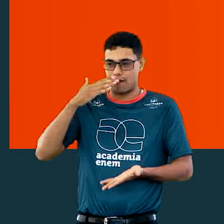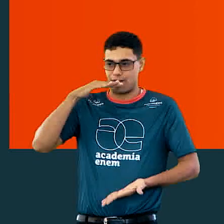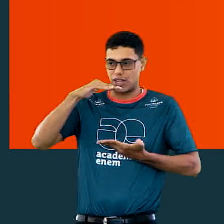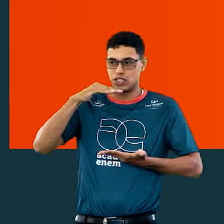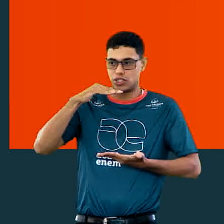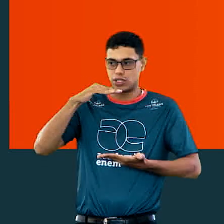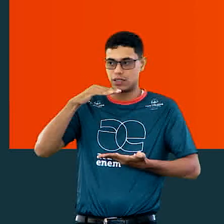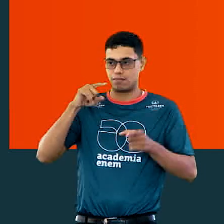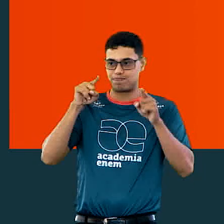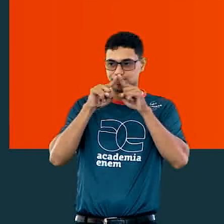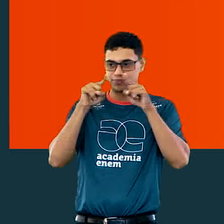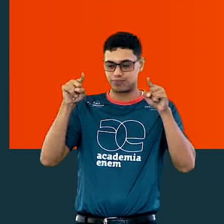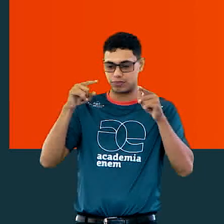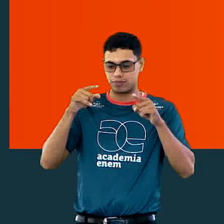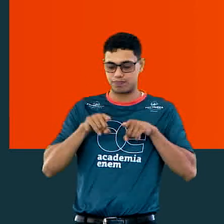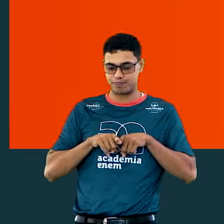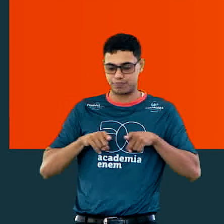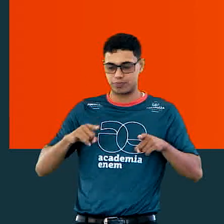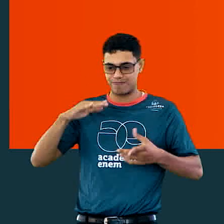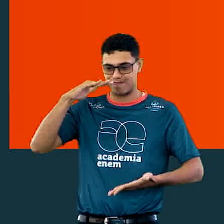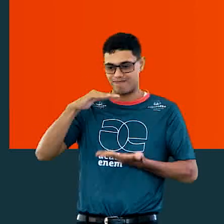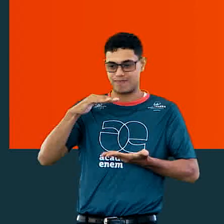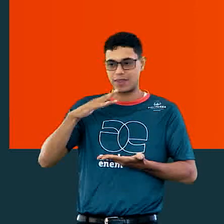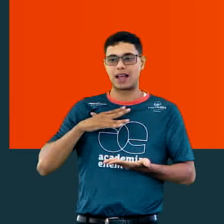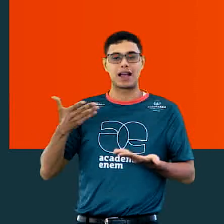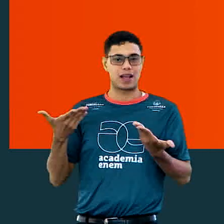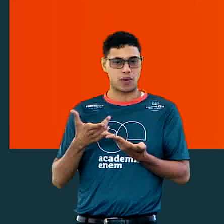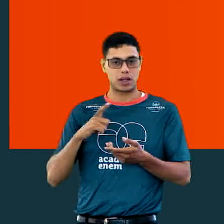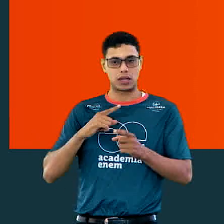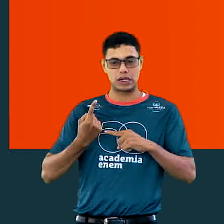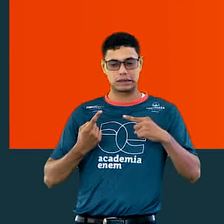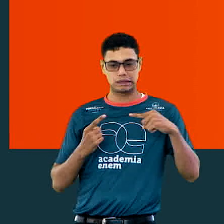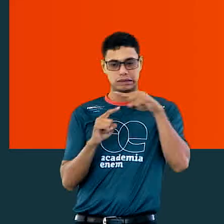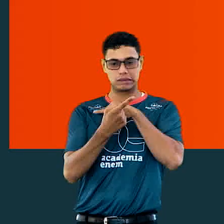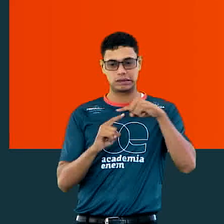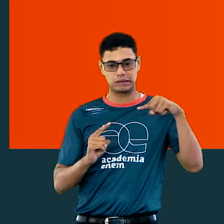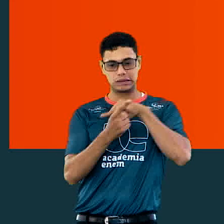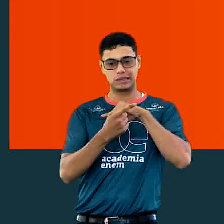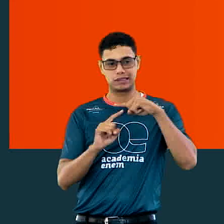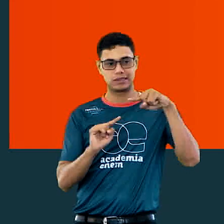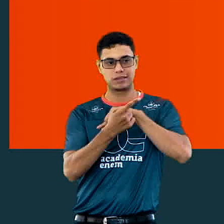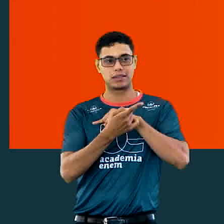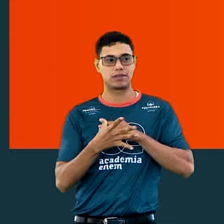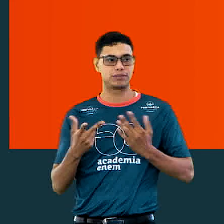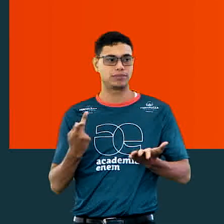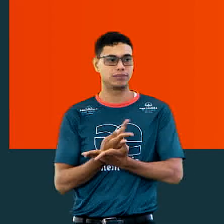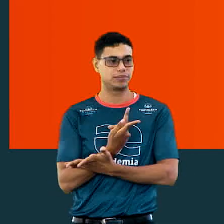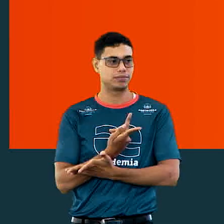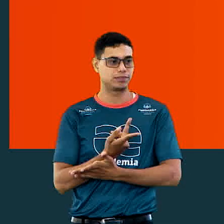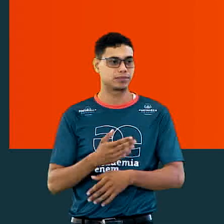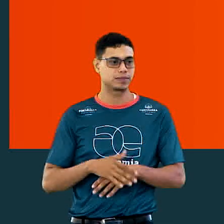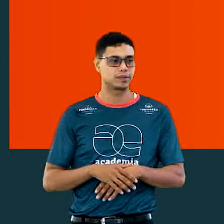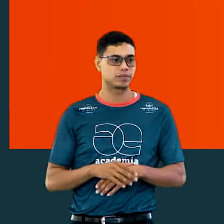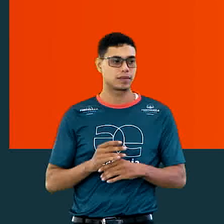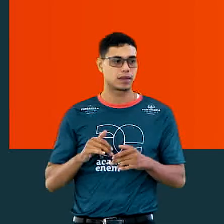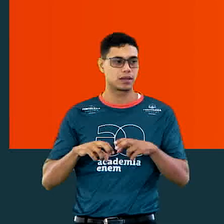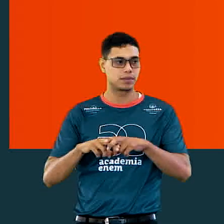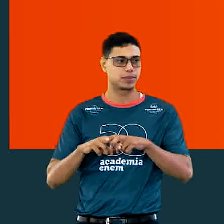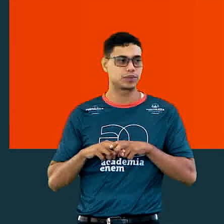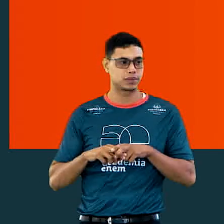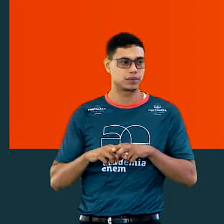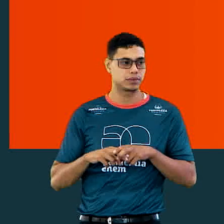circuito. E ao fechar, agora sim, surge quem, pessoal? A corrente elétrica. Então, se